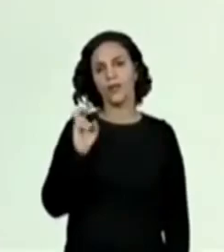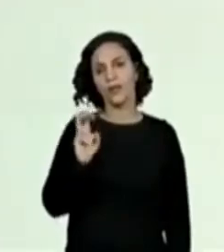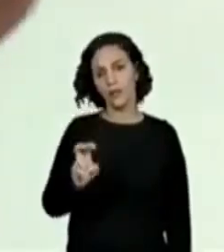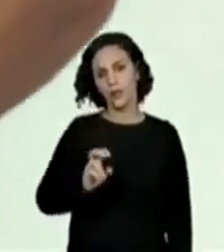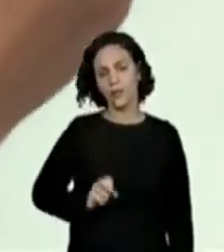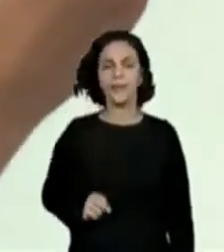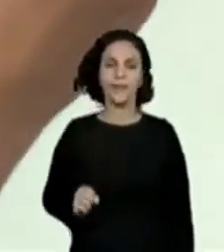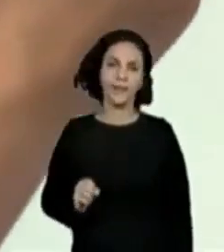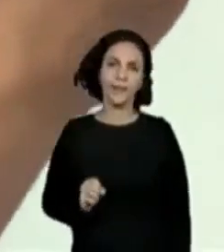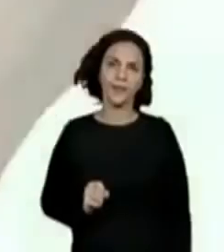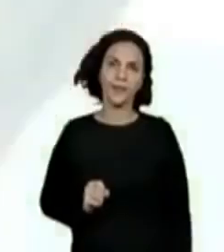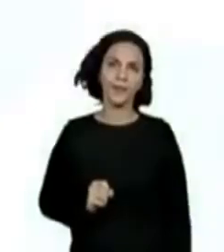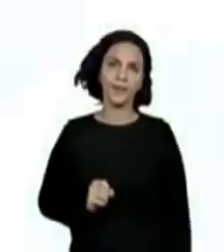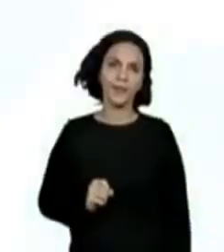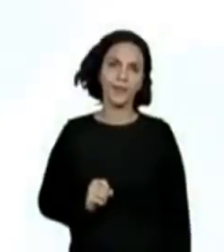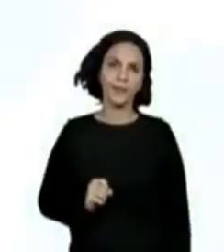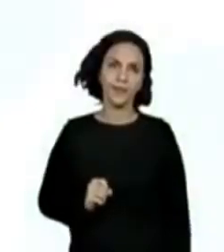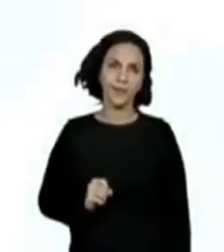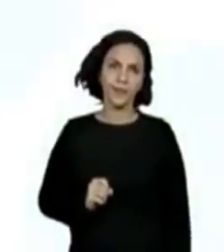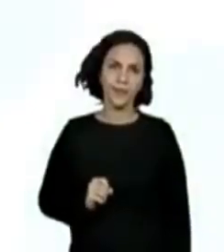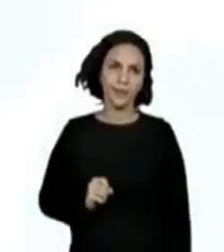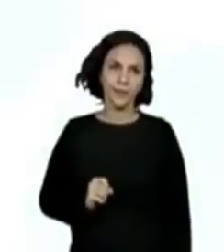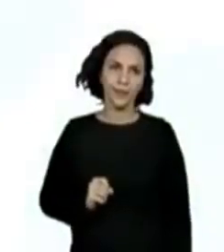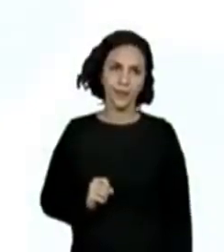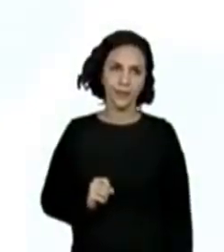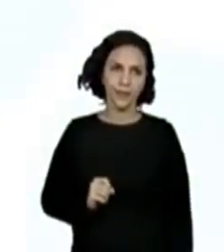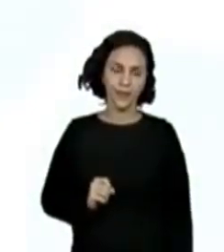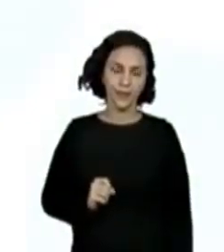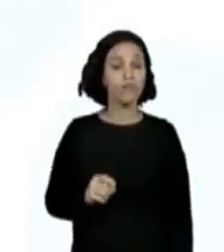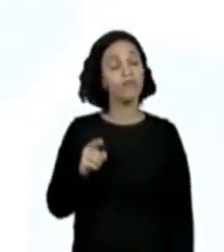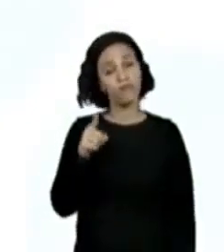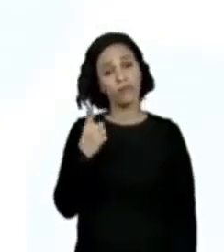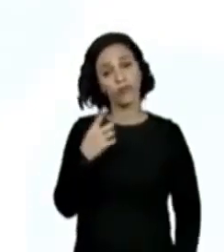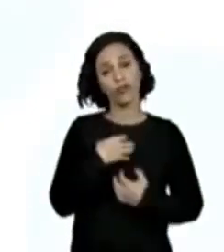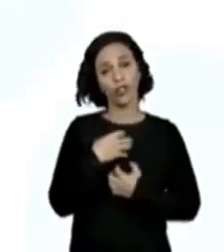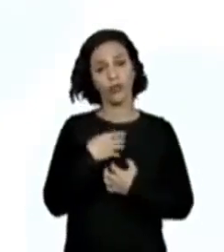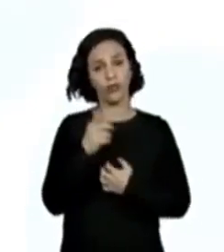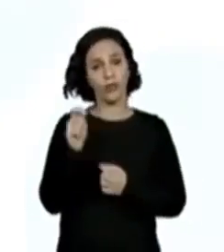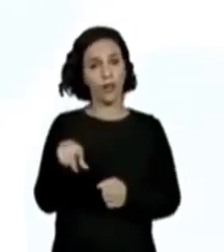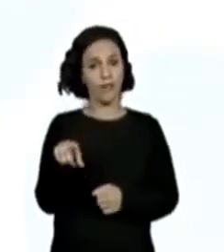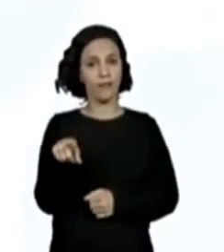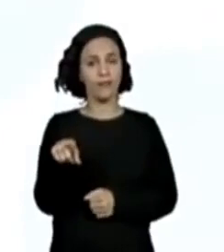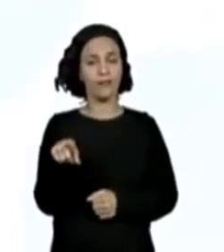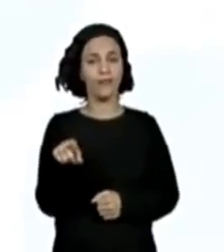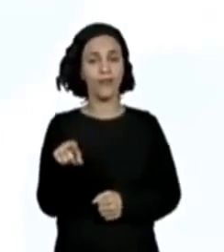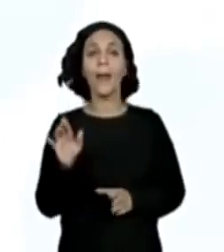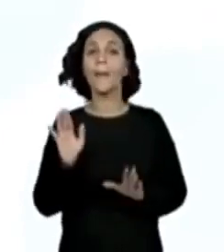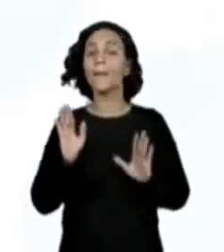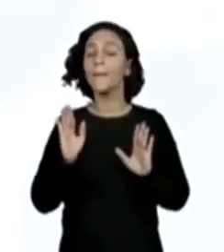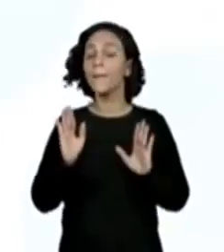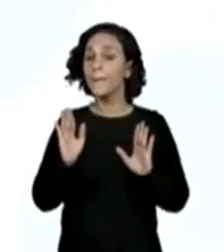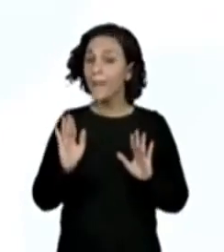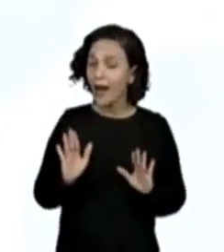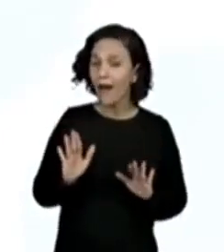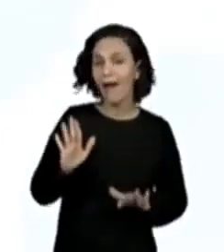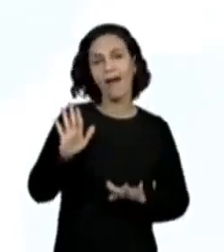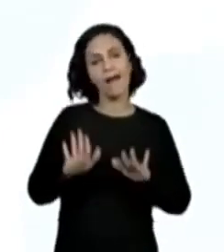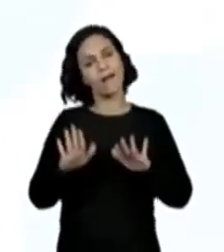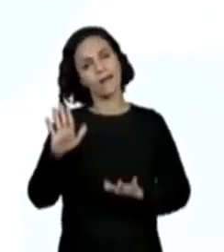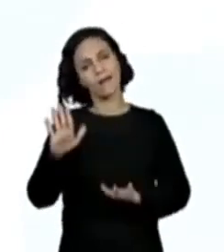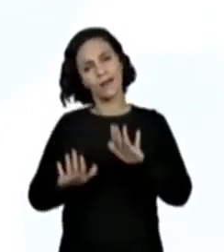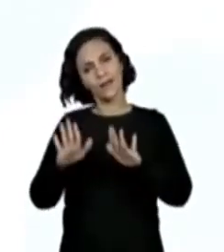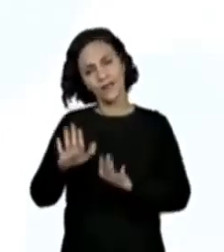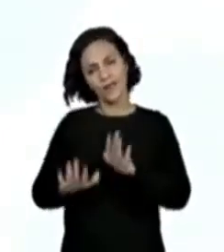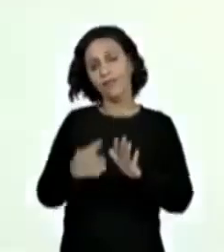1, 2, 3, 4, 5. Muito bem. Esse é um jeito de fazer. Mas, às vezes, tem